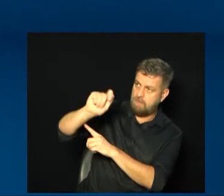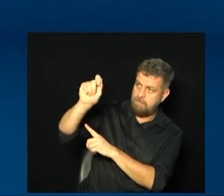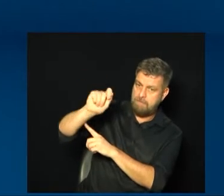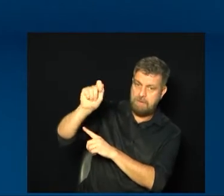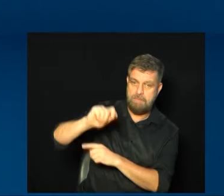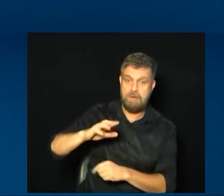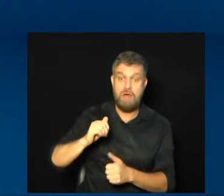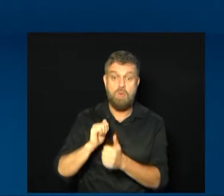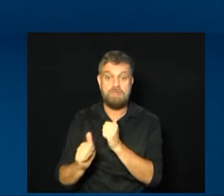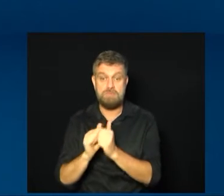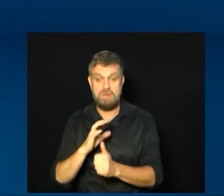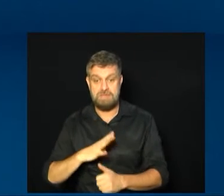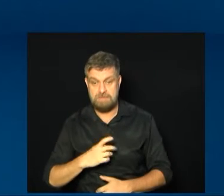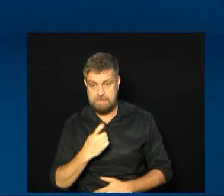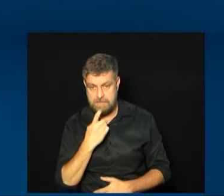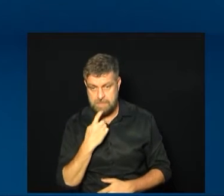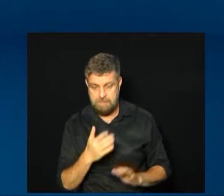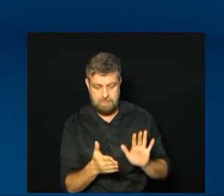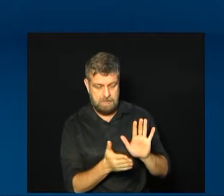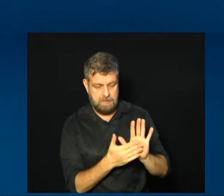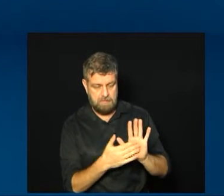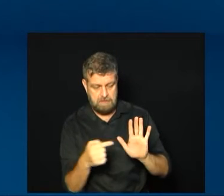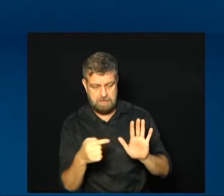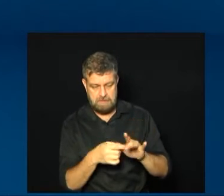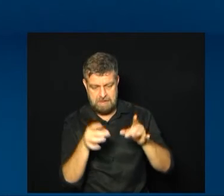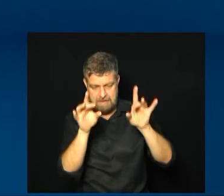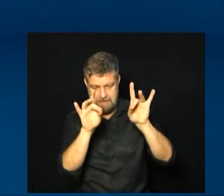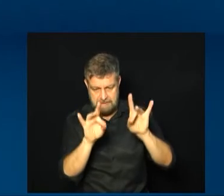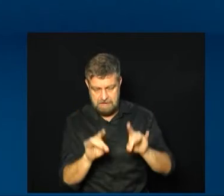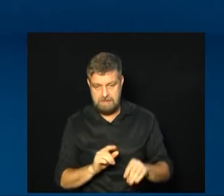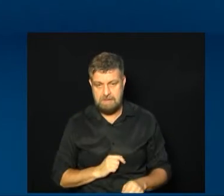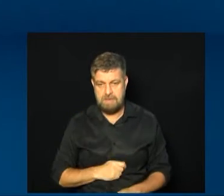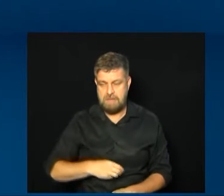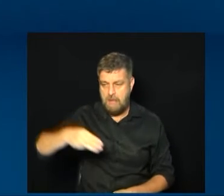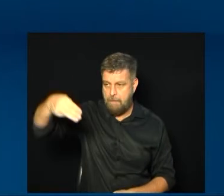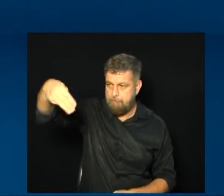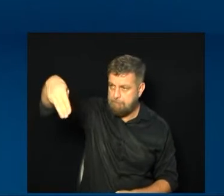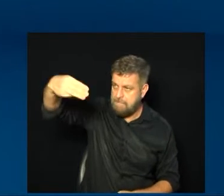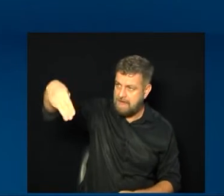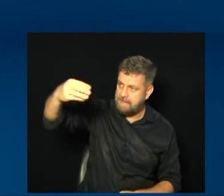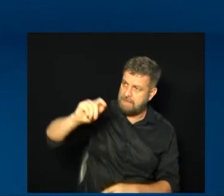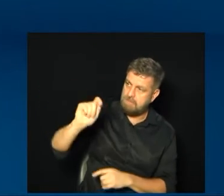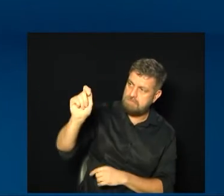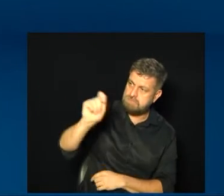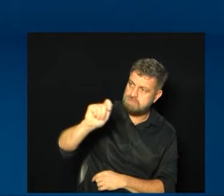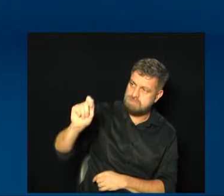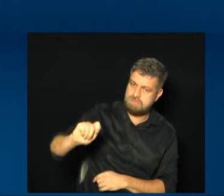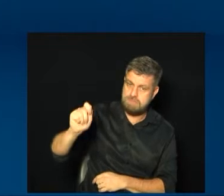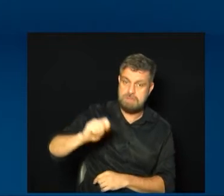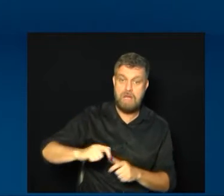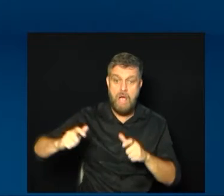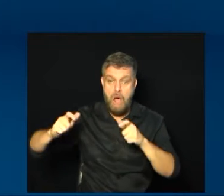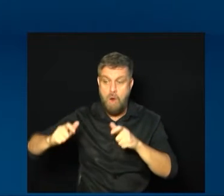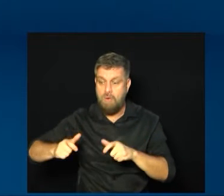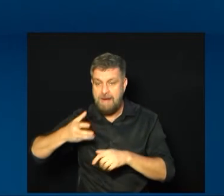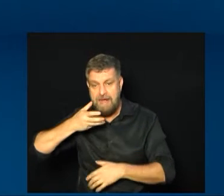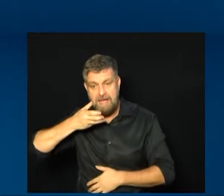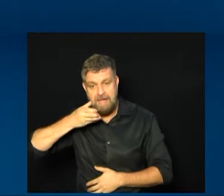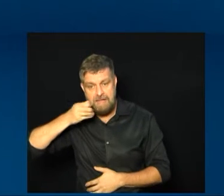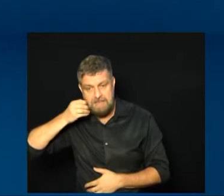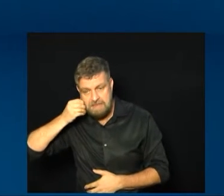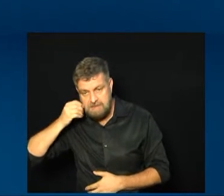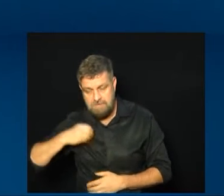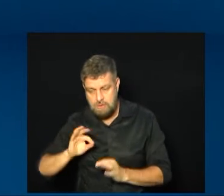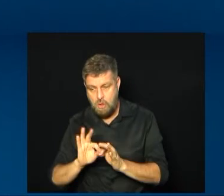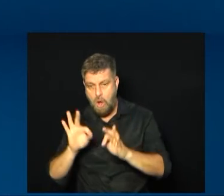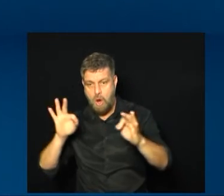de Campinas. A proposta especifica que a soltura de pipa será praticada em pipódromo ou em local aberto